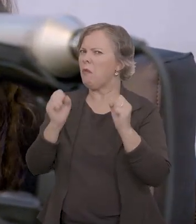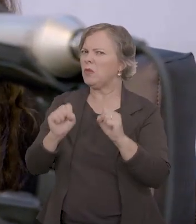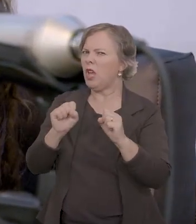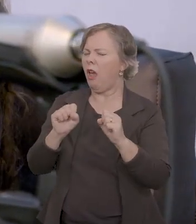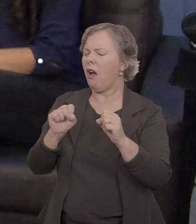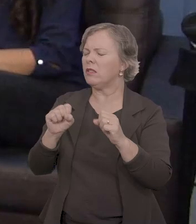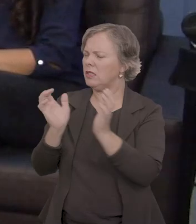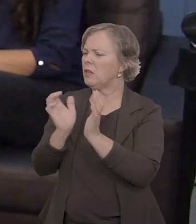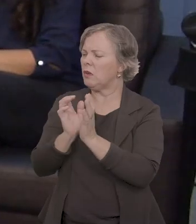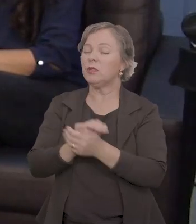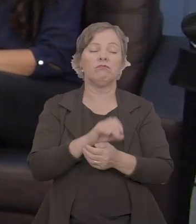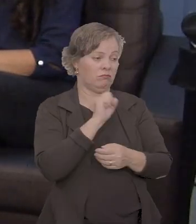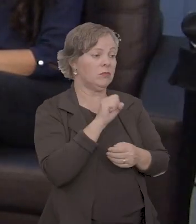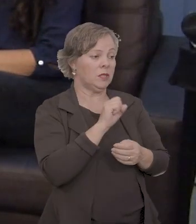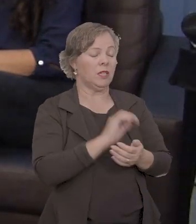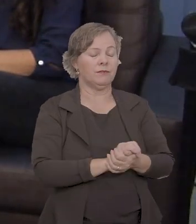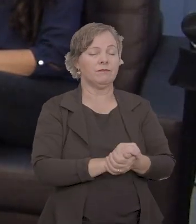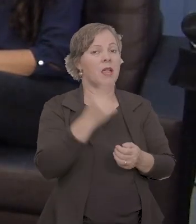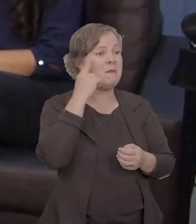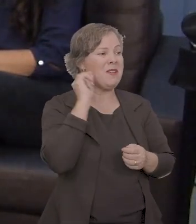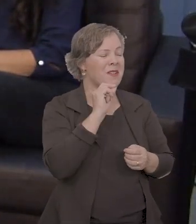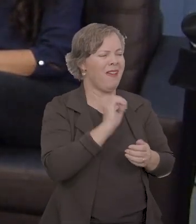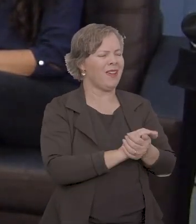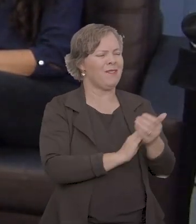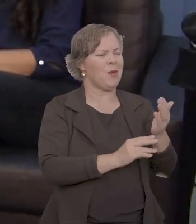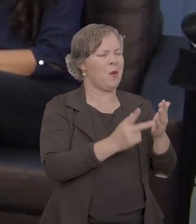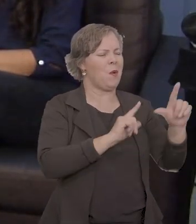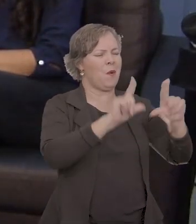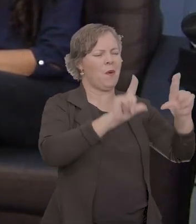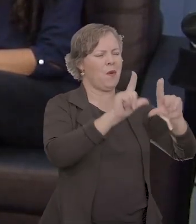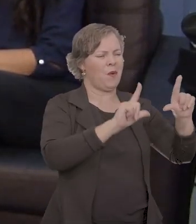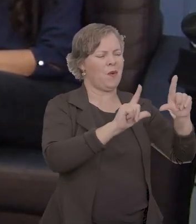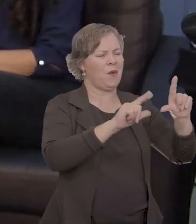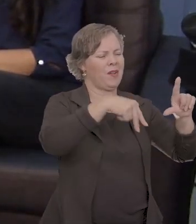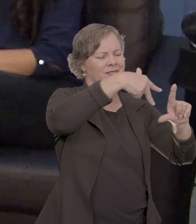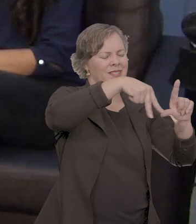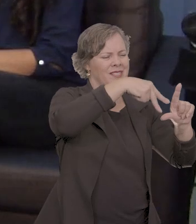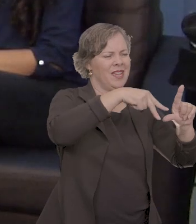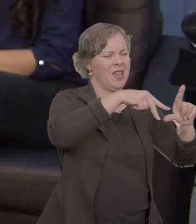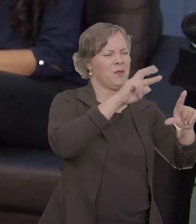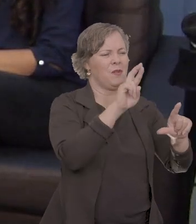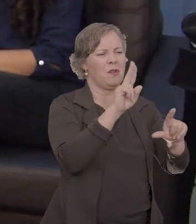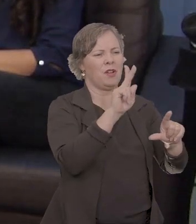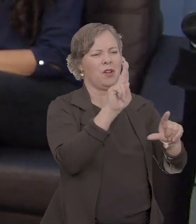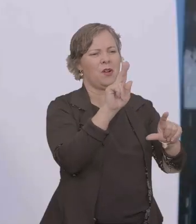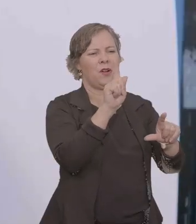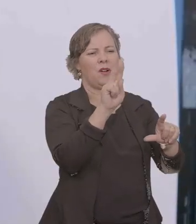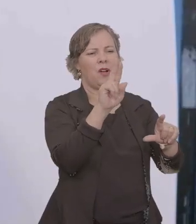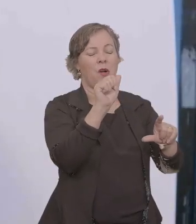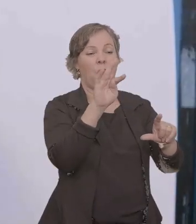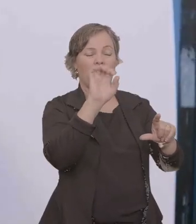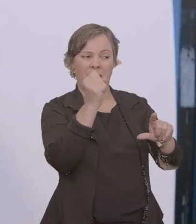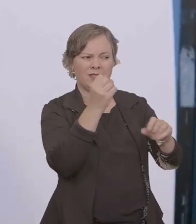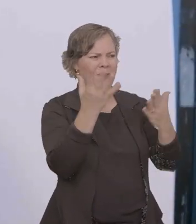ser esse pessoal? Justamente. E vamos pensar, para quem já assistiu aquele desenho, os Rugrats. Isso. Então, são aquelas pessoas